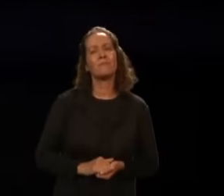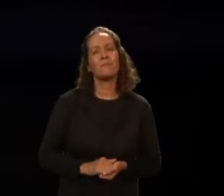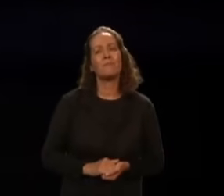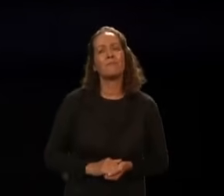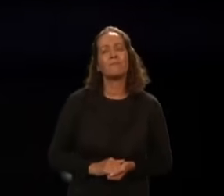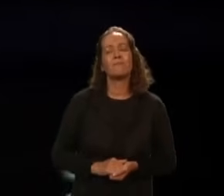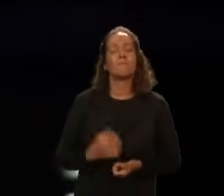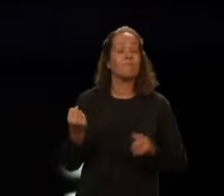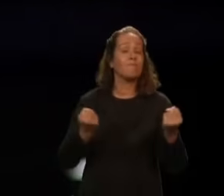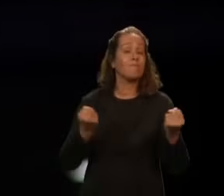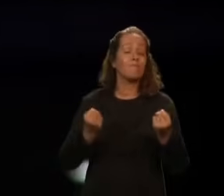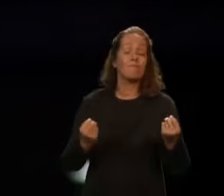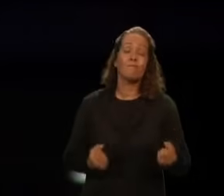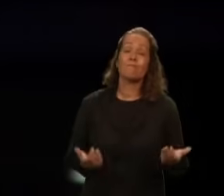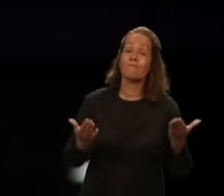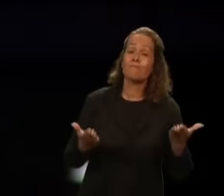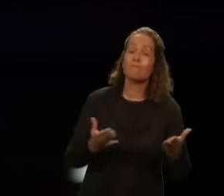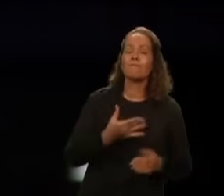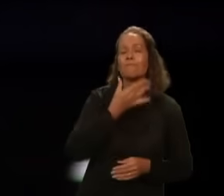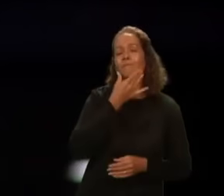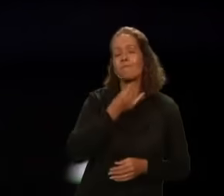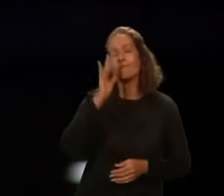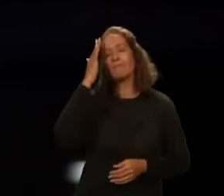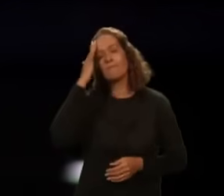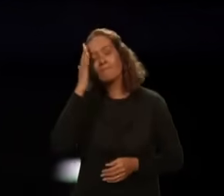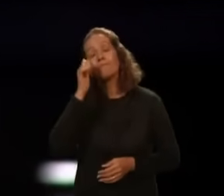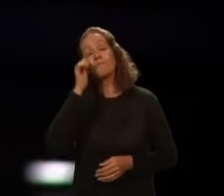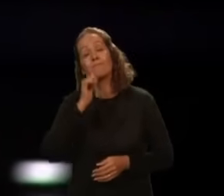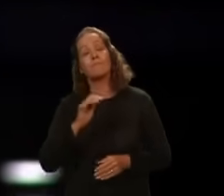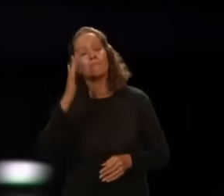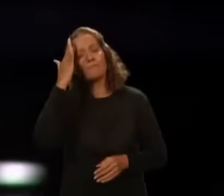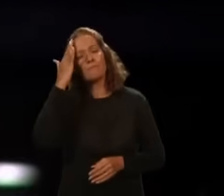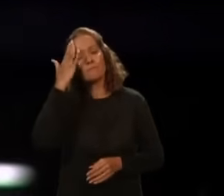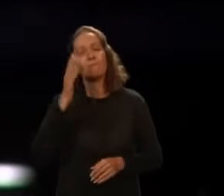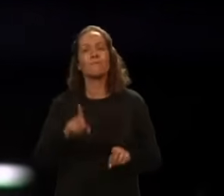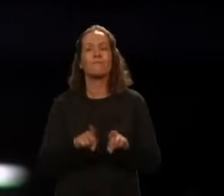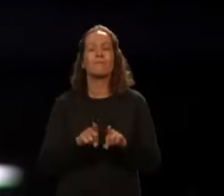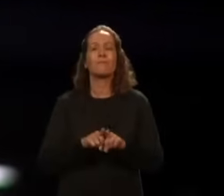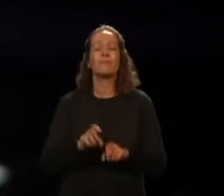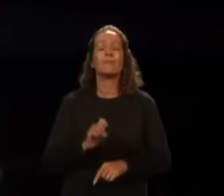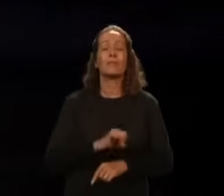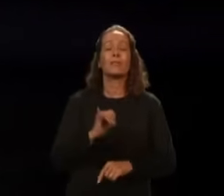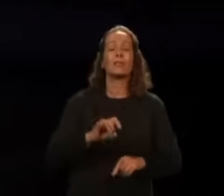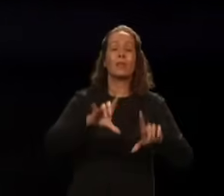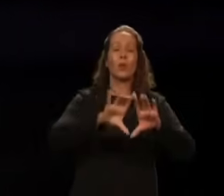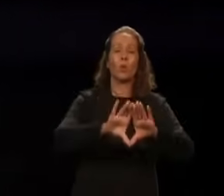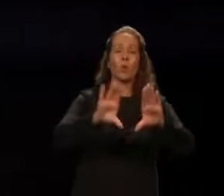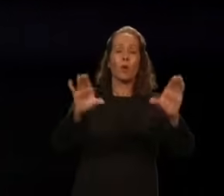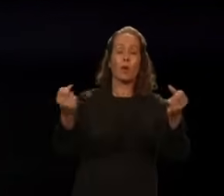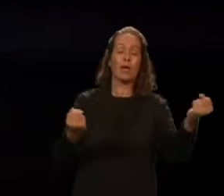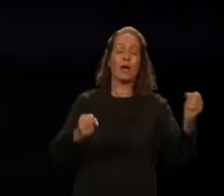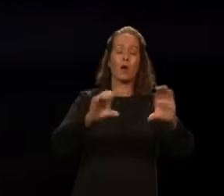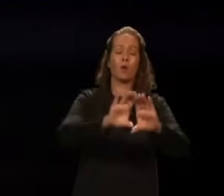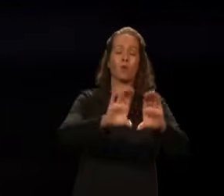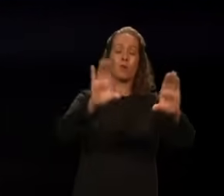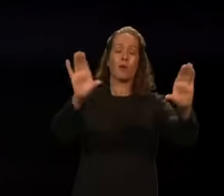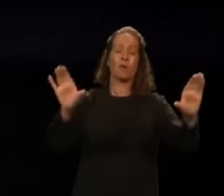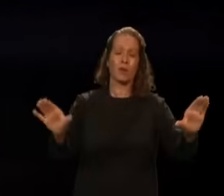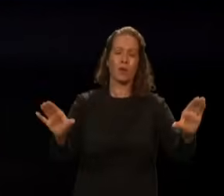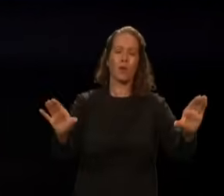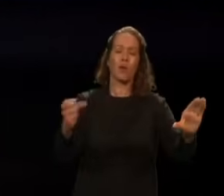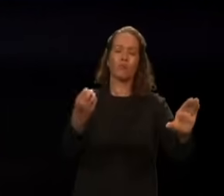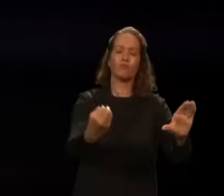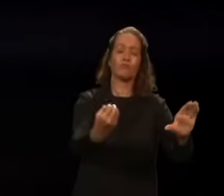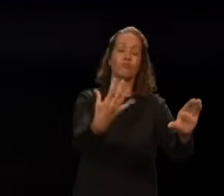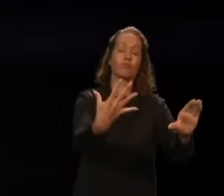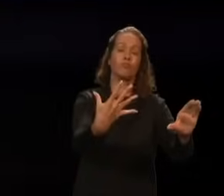Carro é assim, os homens aqui vão me entender, mulher também. Quando acende a luz do painel, falando que a gasolina entrou